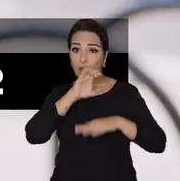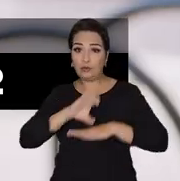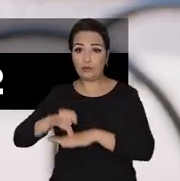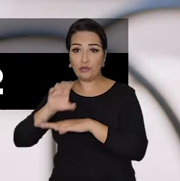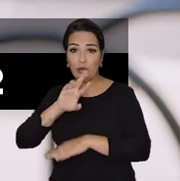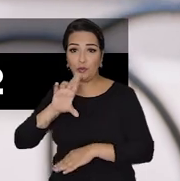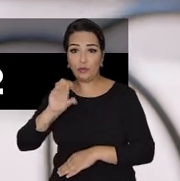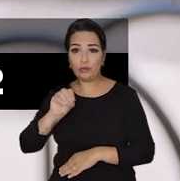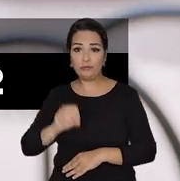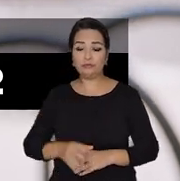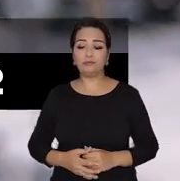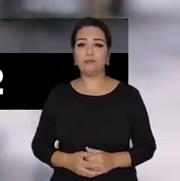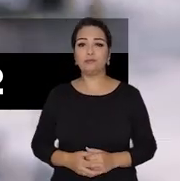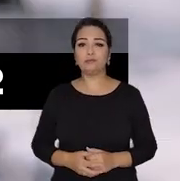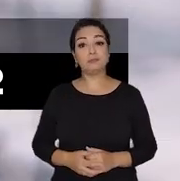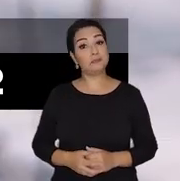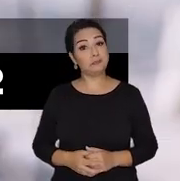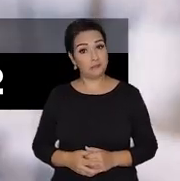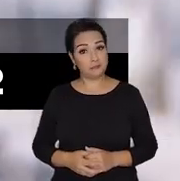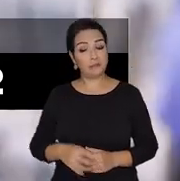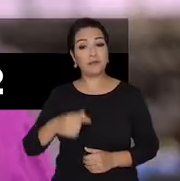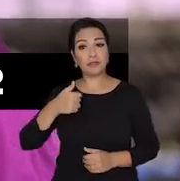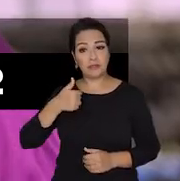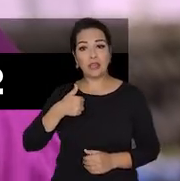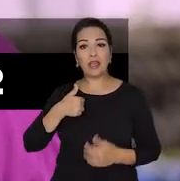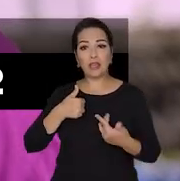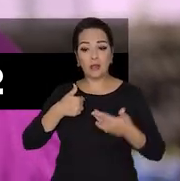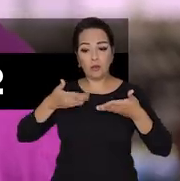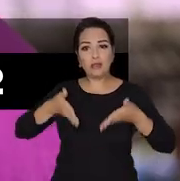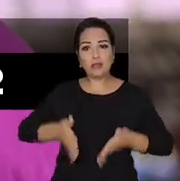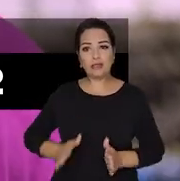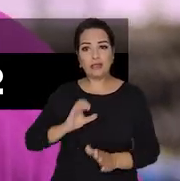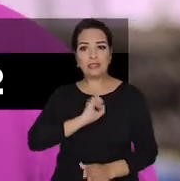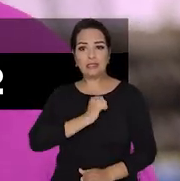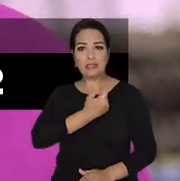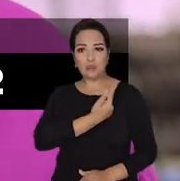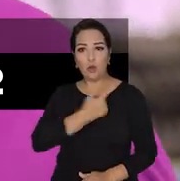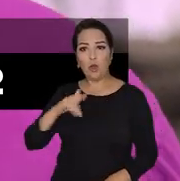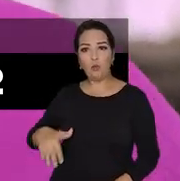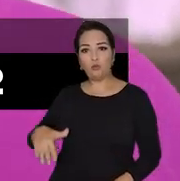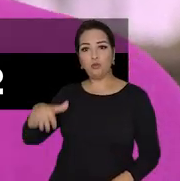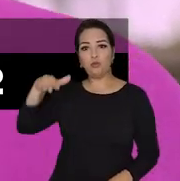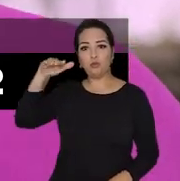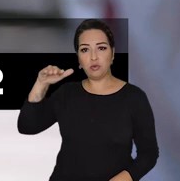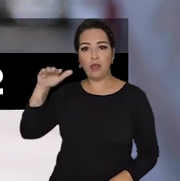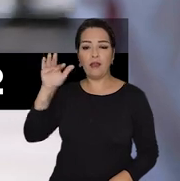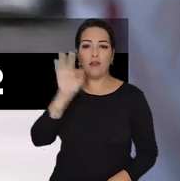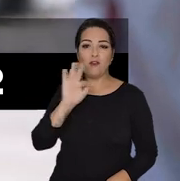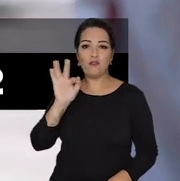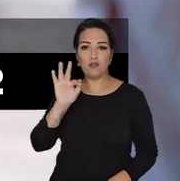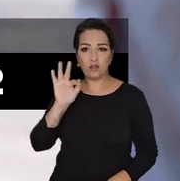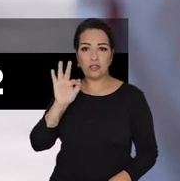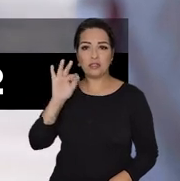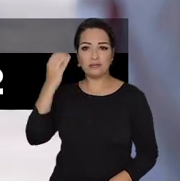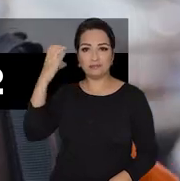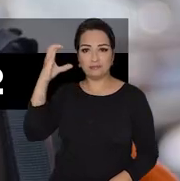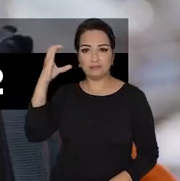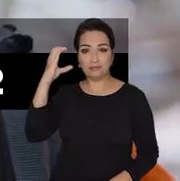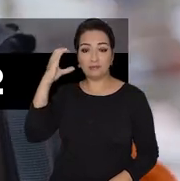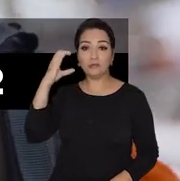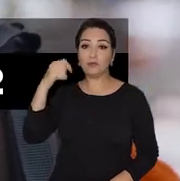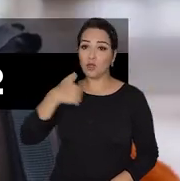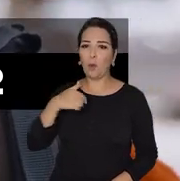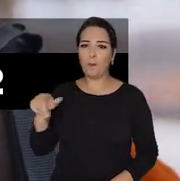A gente é governado por bandidos. Você percebe que é uma máfia que está instalada há algum tempo, né? Quem não está preso vai ser preso